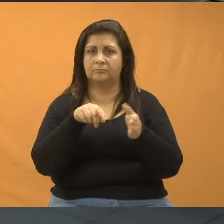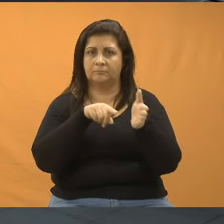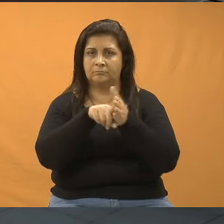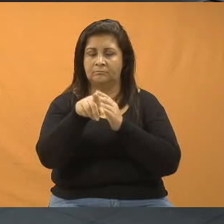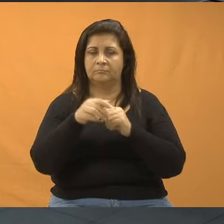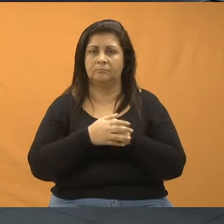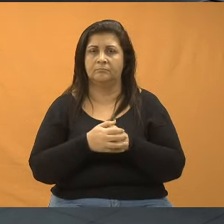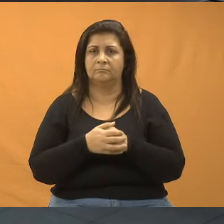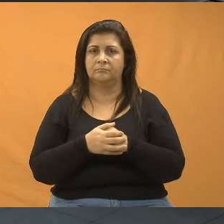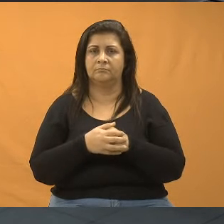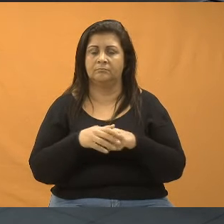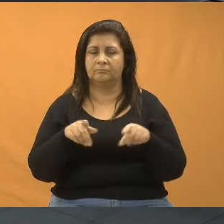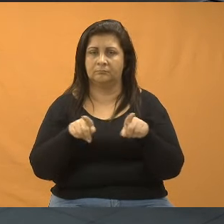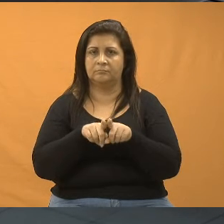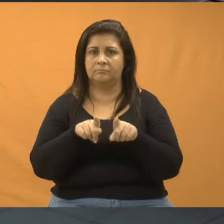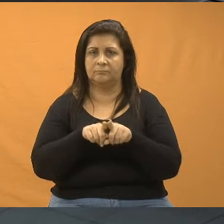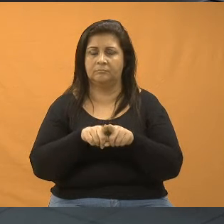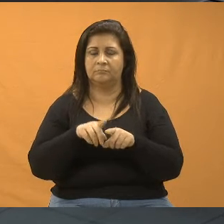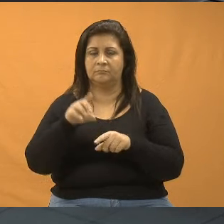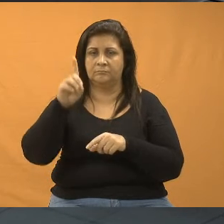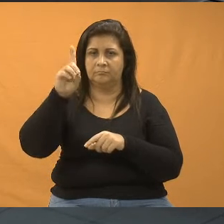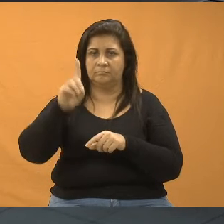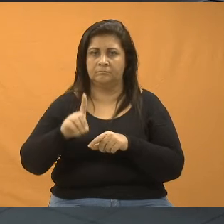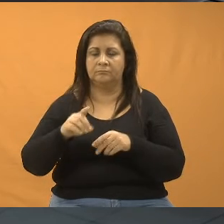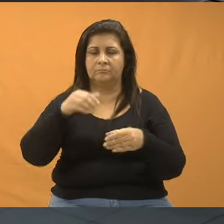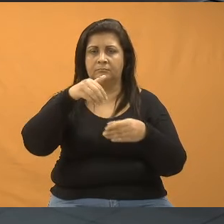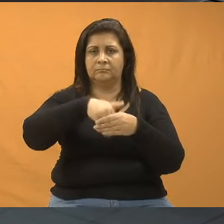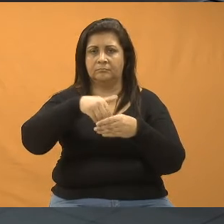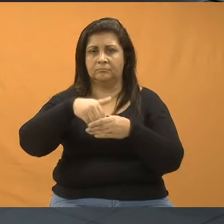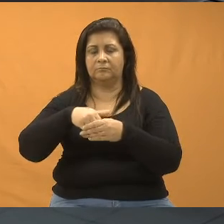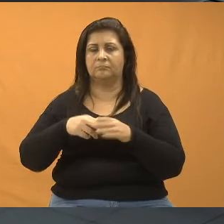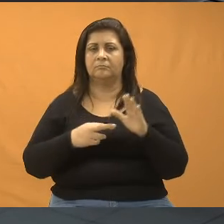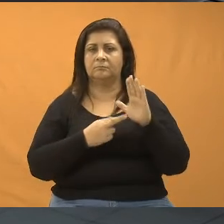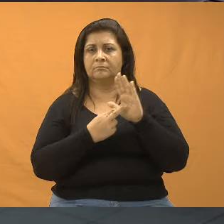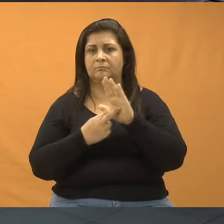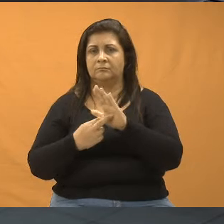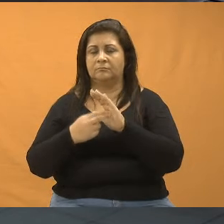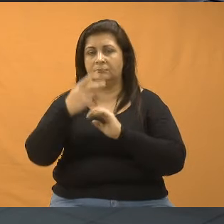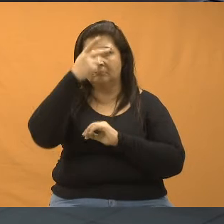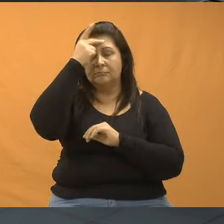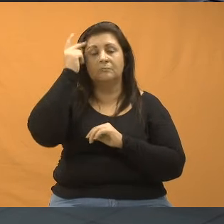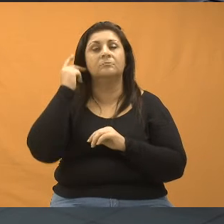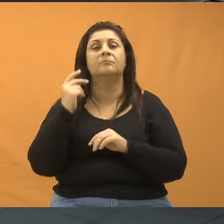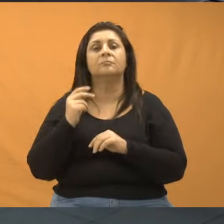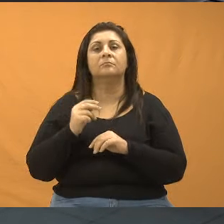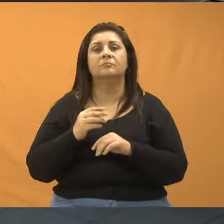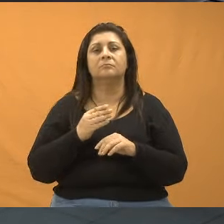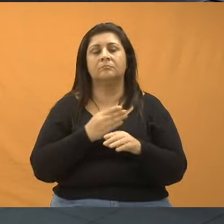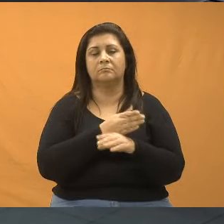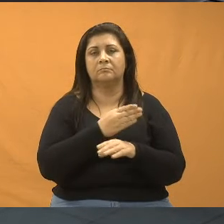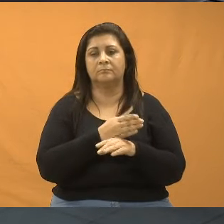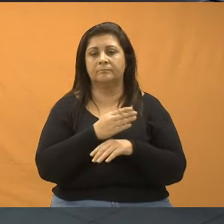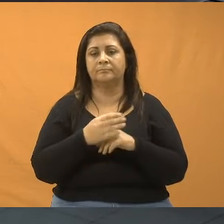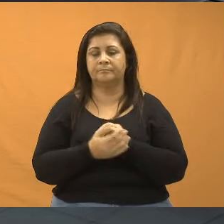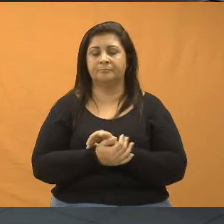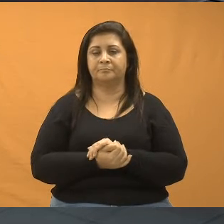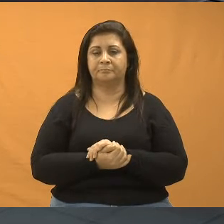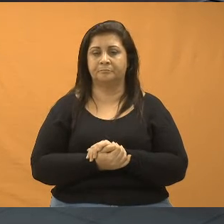fui eleito lá, eu, Juliano Barbarossa, fomos eleitos representando os usuários no Conselho Gestor da Santa